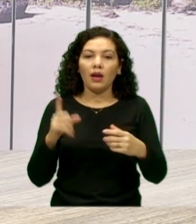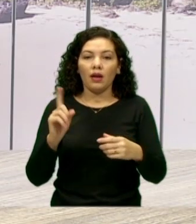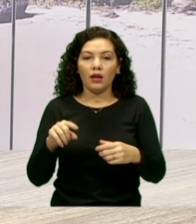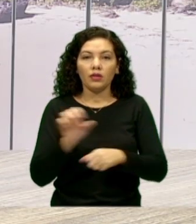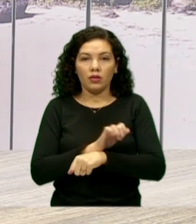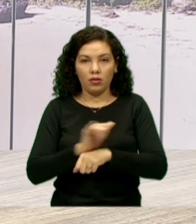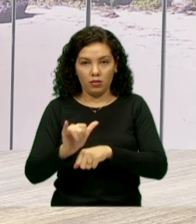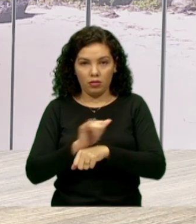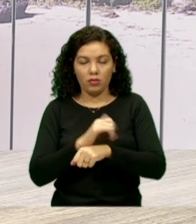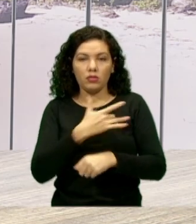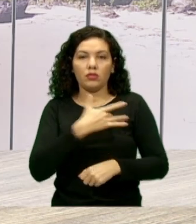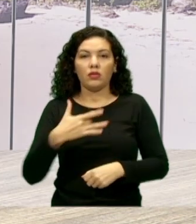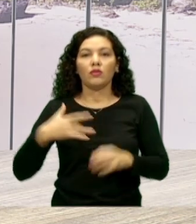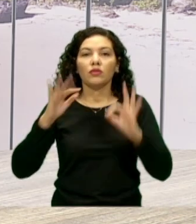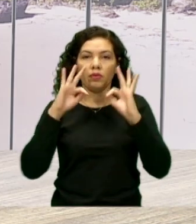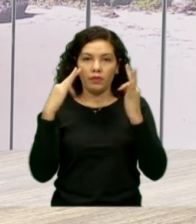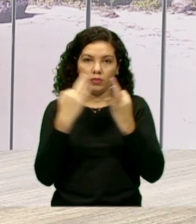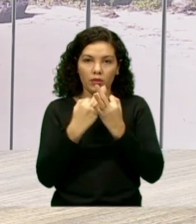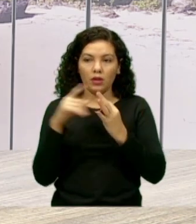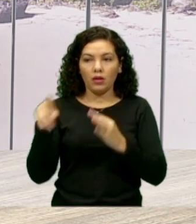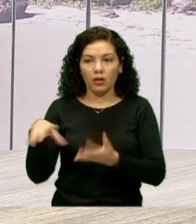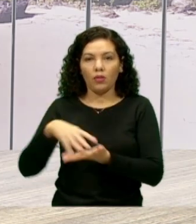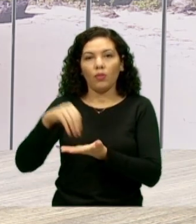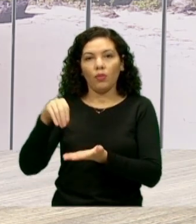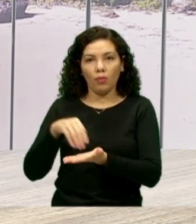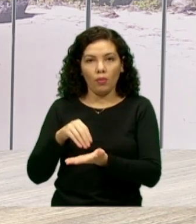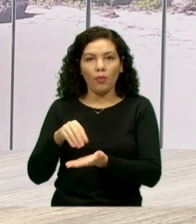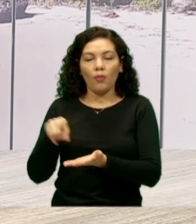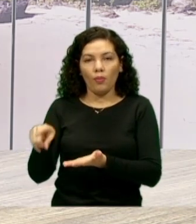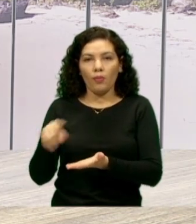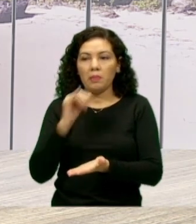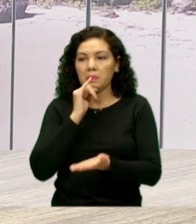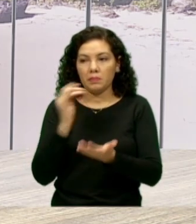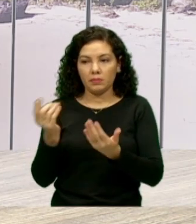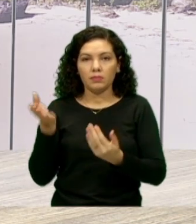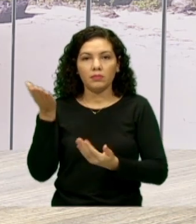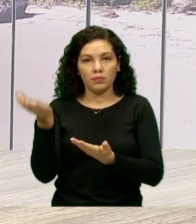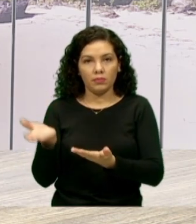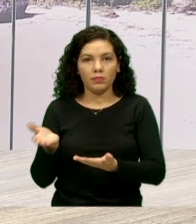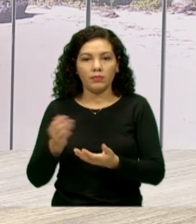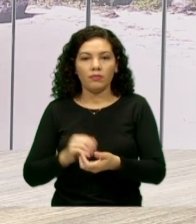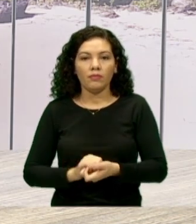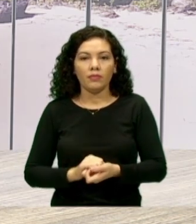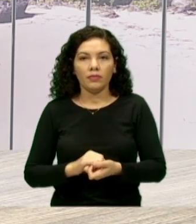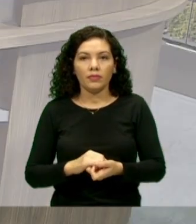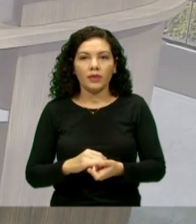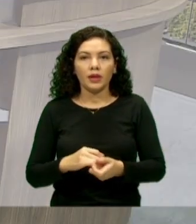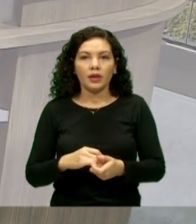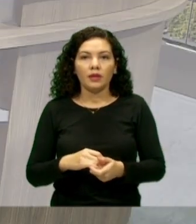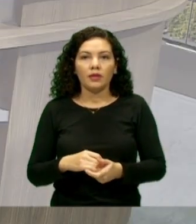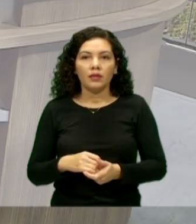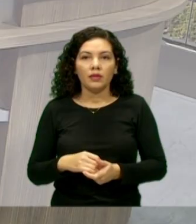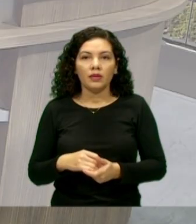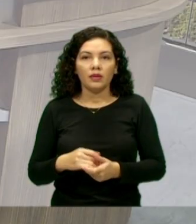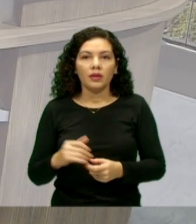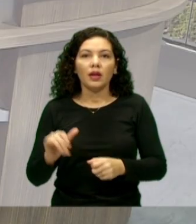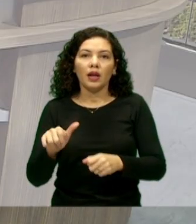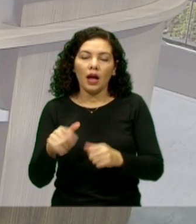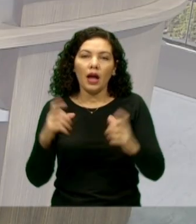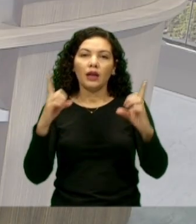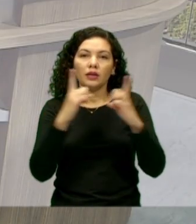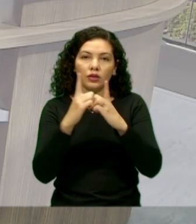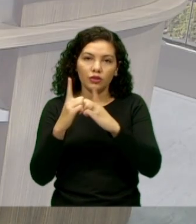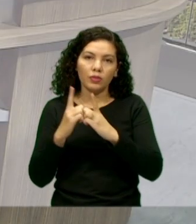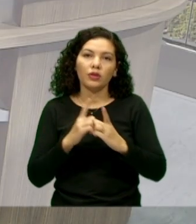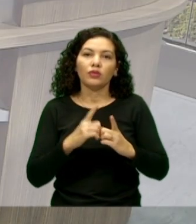Família. Esse é o modelo. Então, você não pode colocar numa área... Que fica ali atendendo